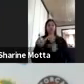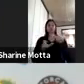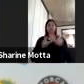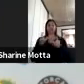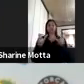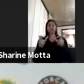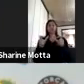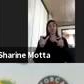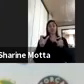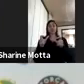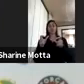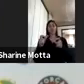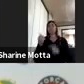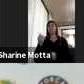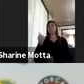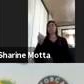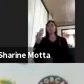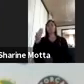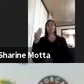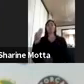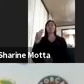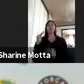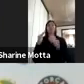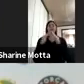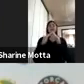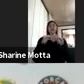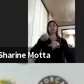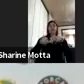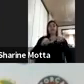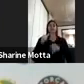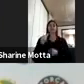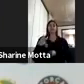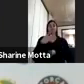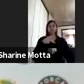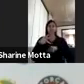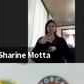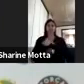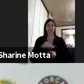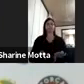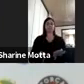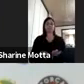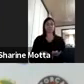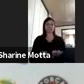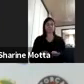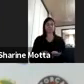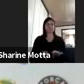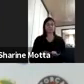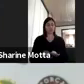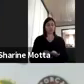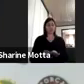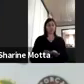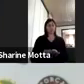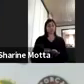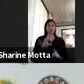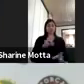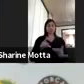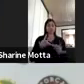e do projeto Liberdade no Ar, da Coordenadoria de Erradicação do Trabalho